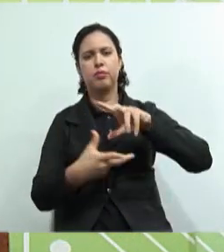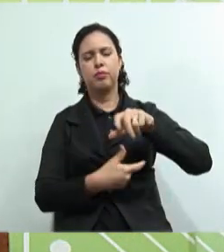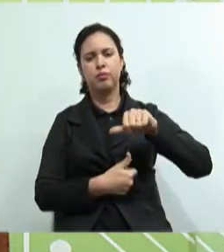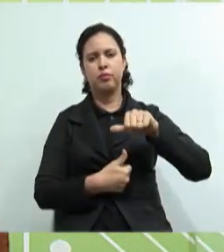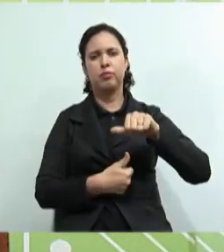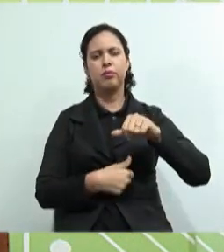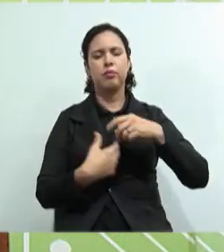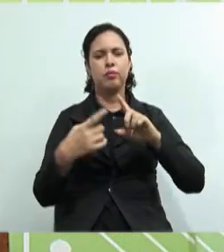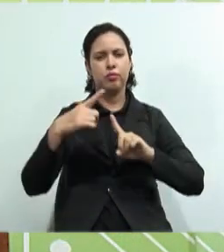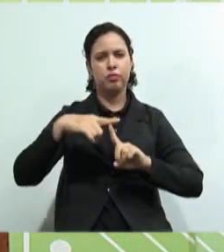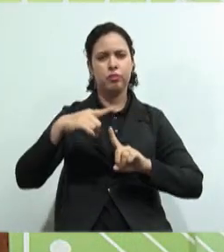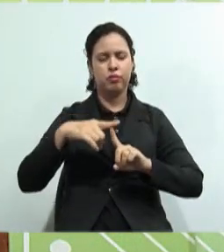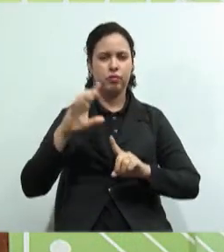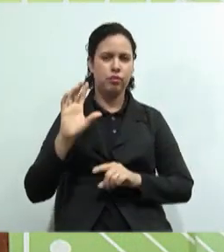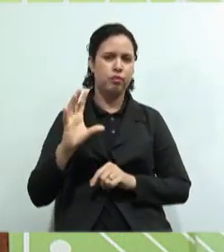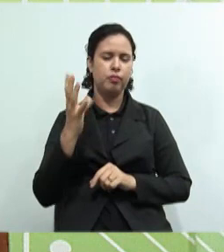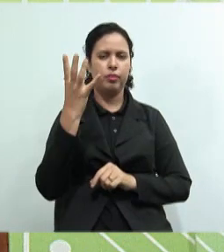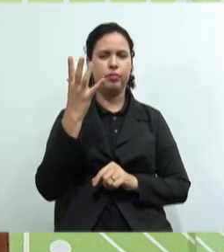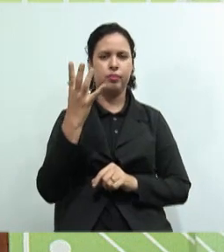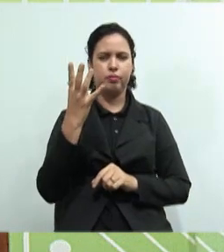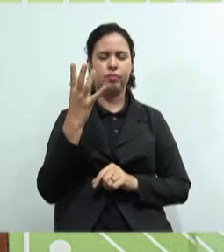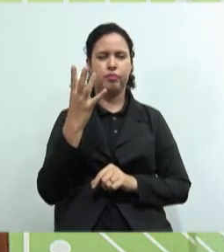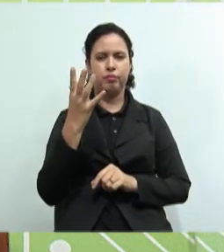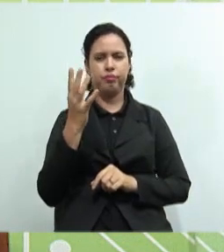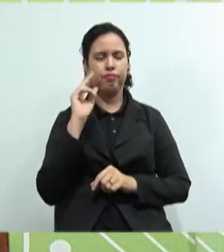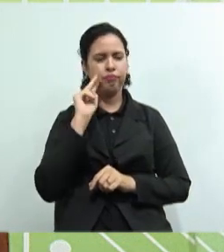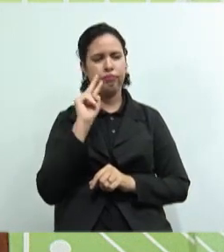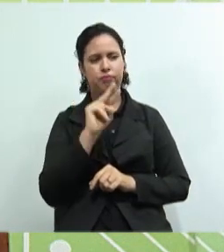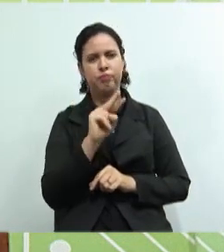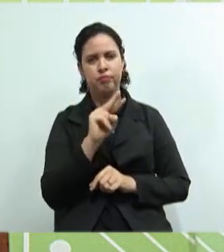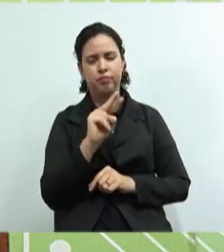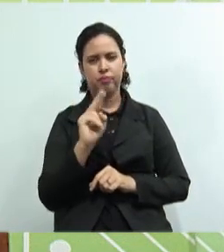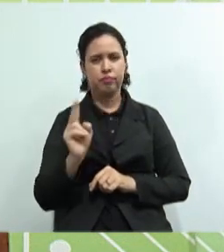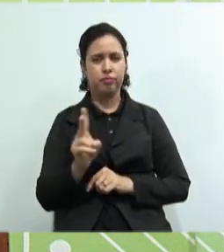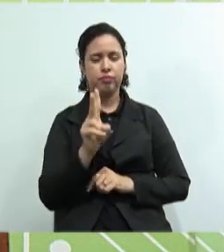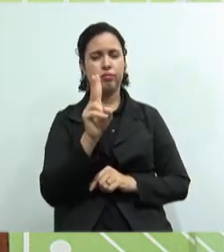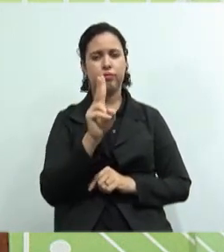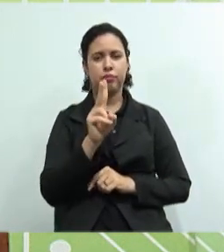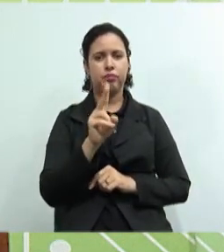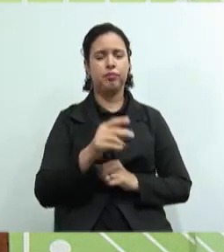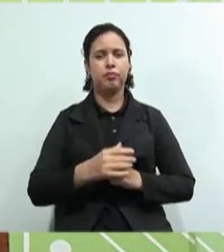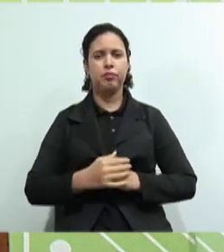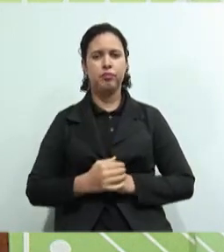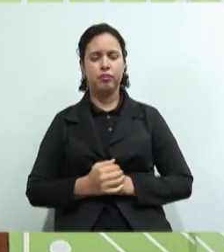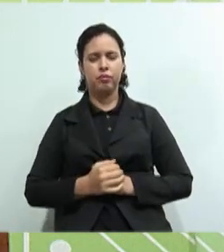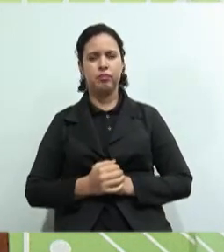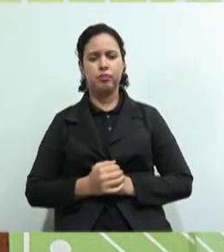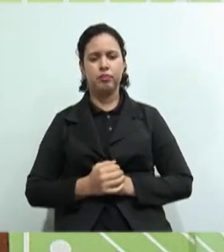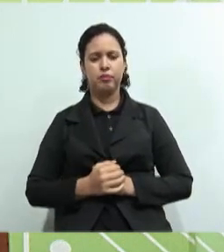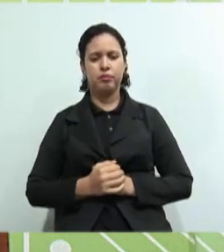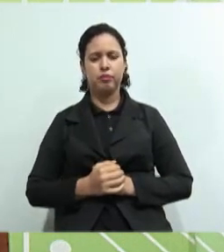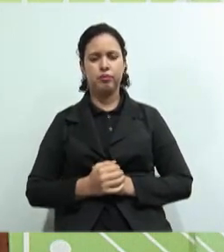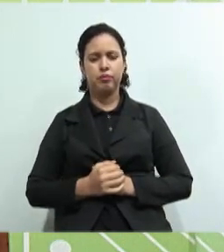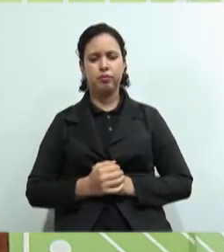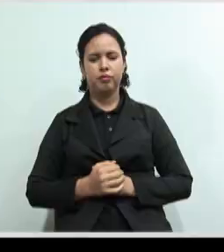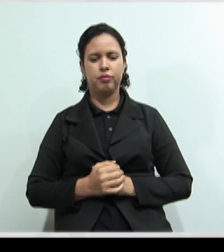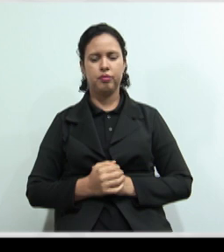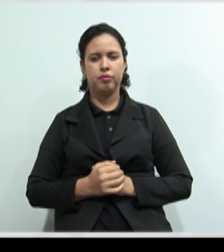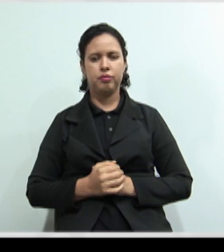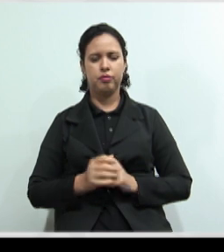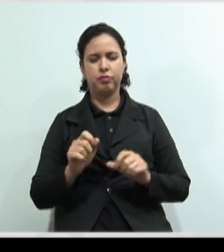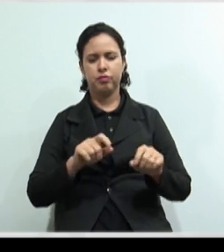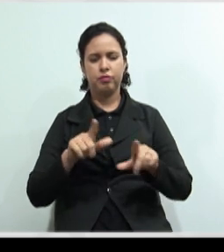muito mais valorizado do que já foi valorizado no passado. Isso a gente vê muito mais em números financeiros. Prosseguindo nos